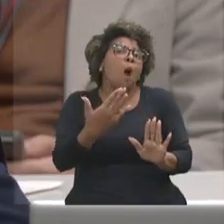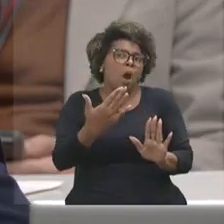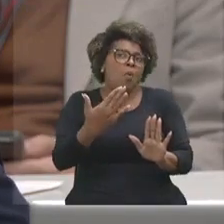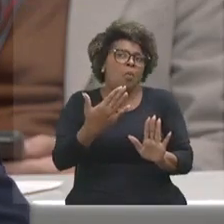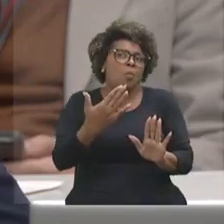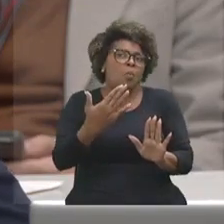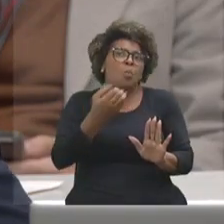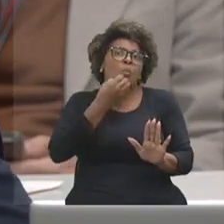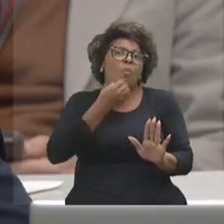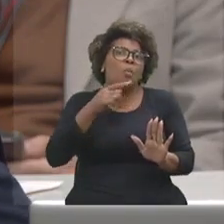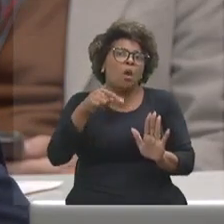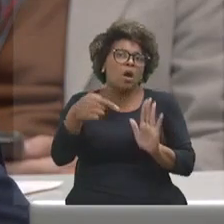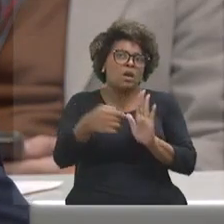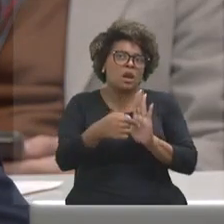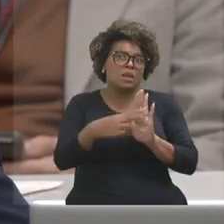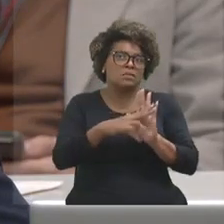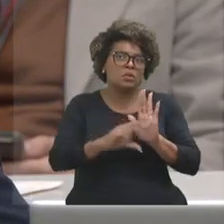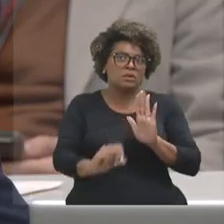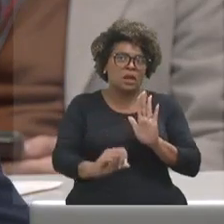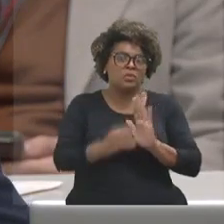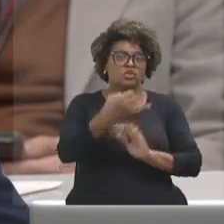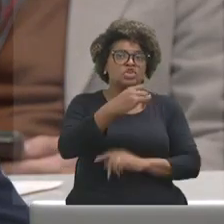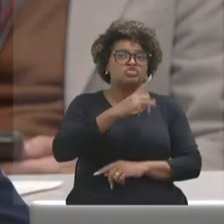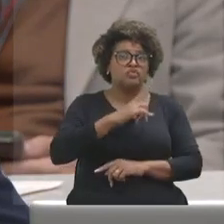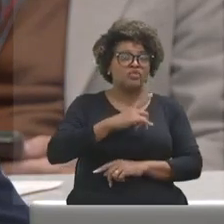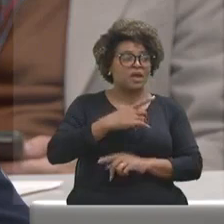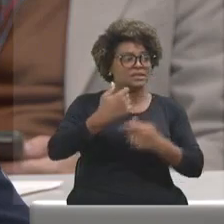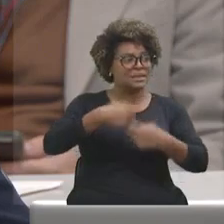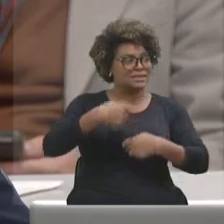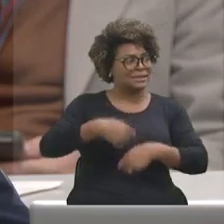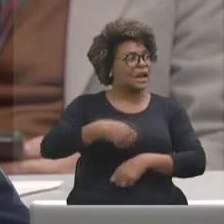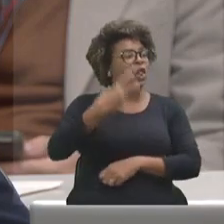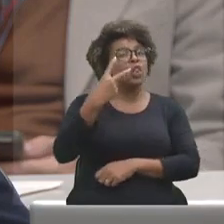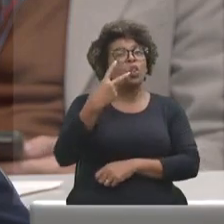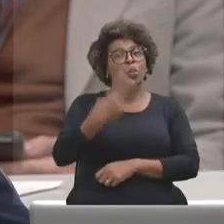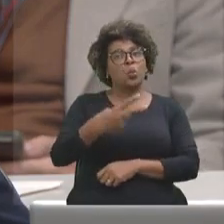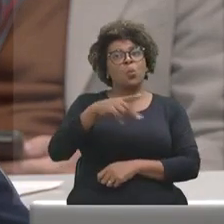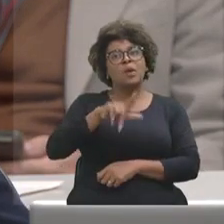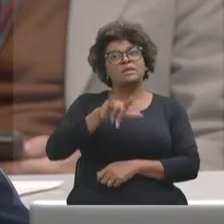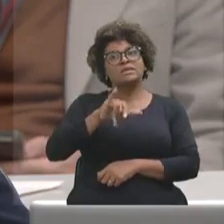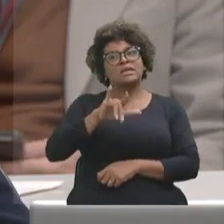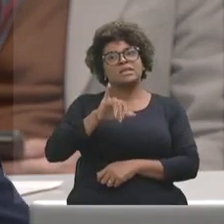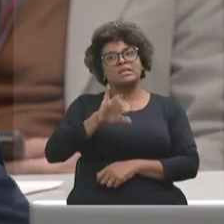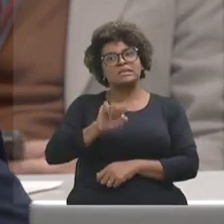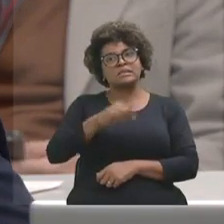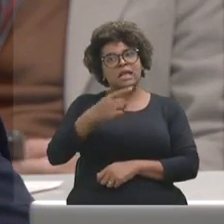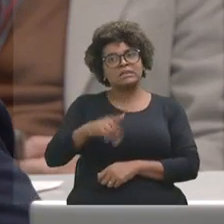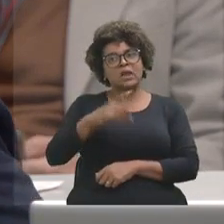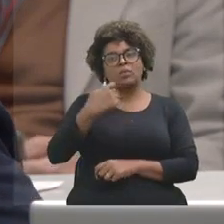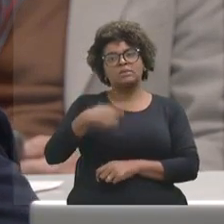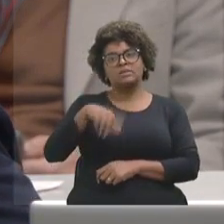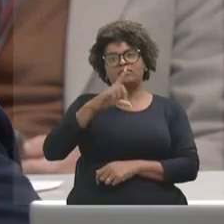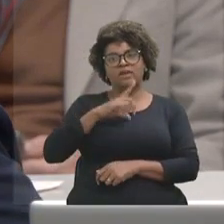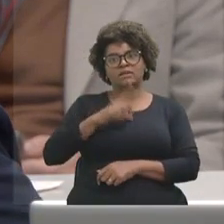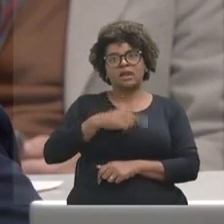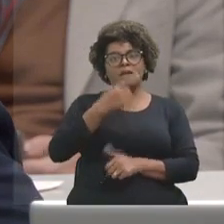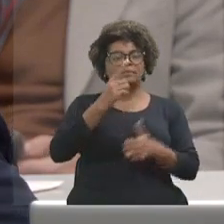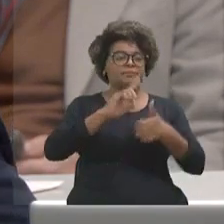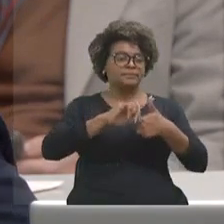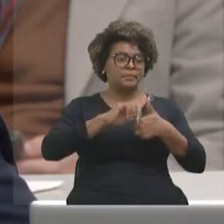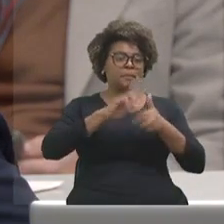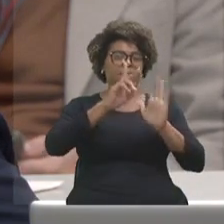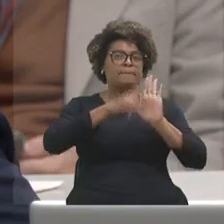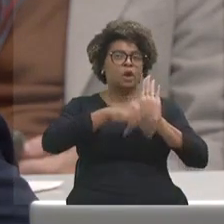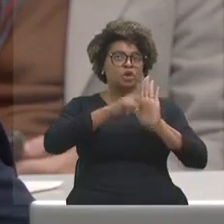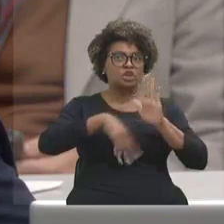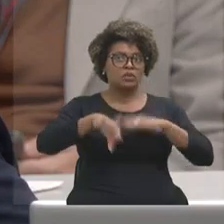iremos fazer primeiro a licitação para para termos os projetos arquitetônicos e complementares depois com os projetos prontos nós